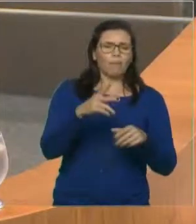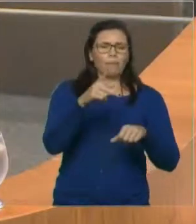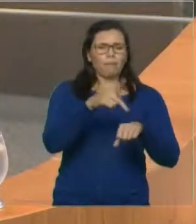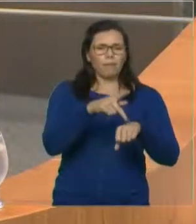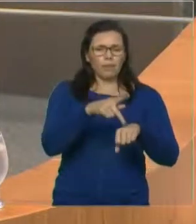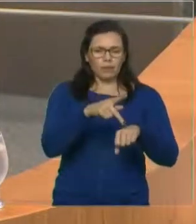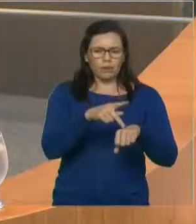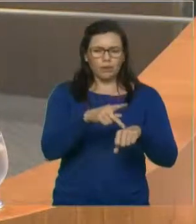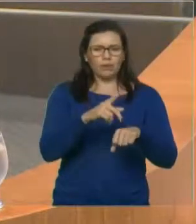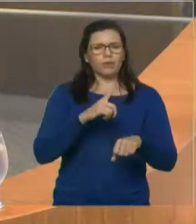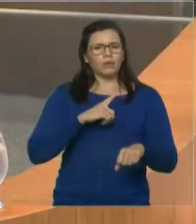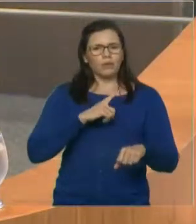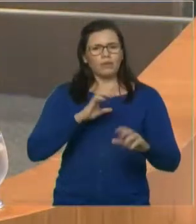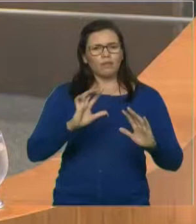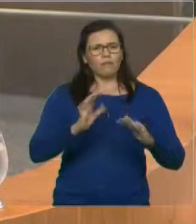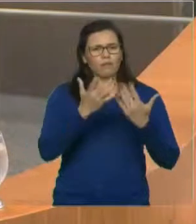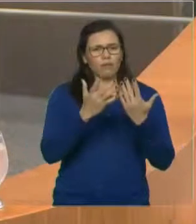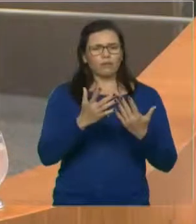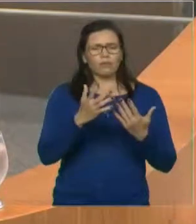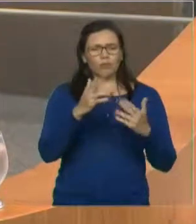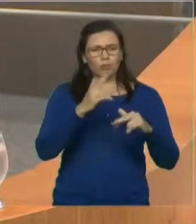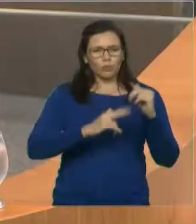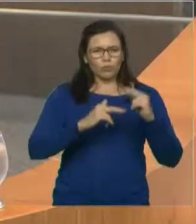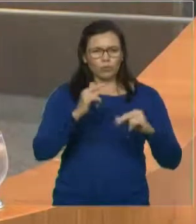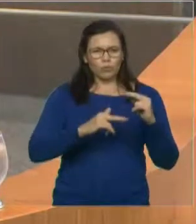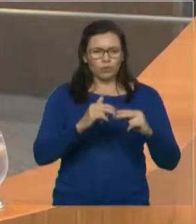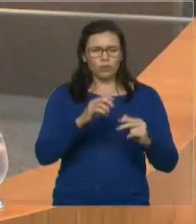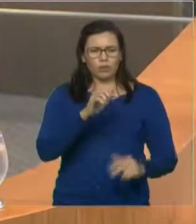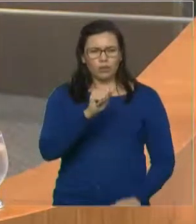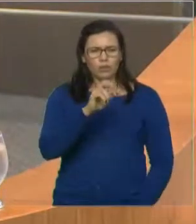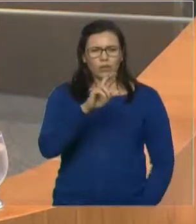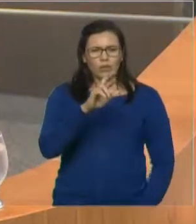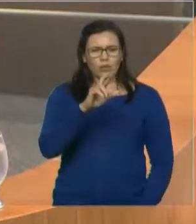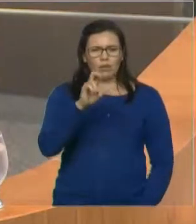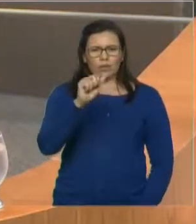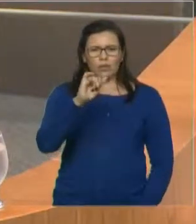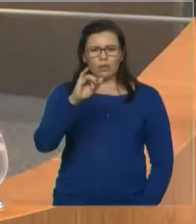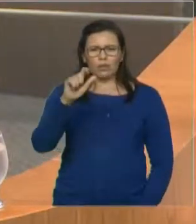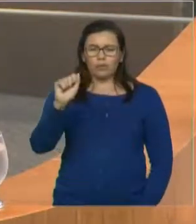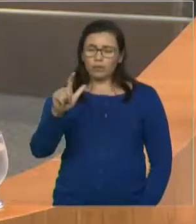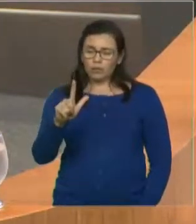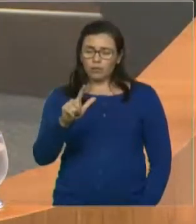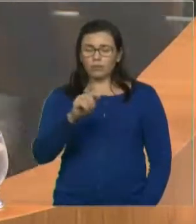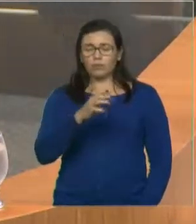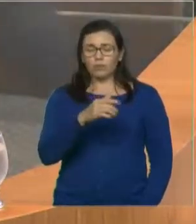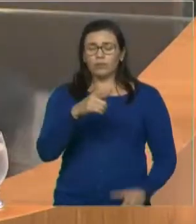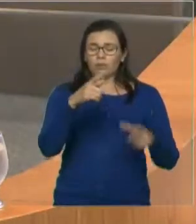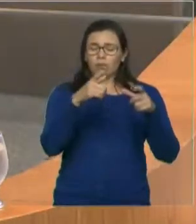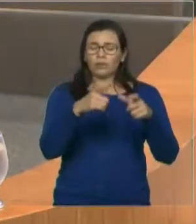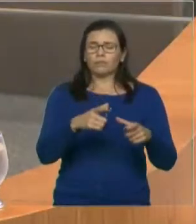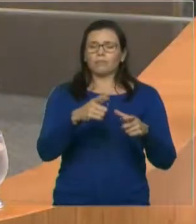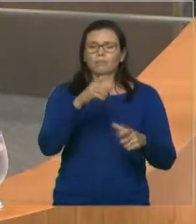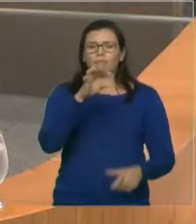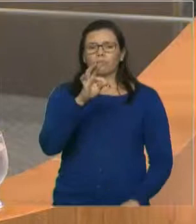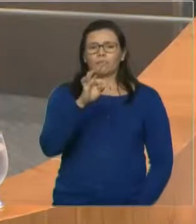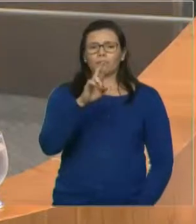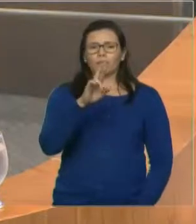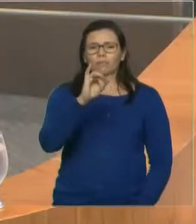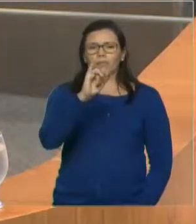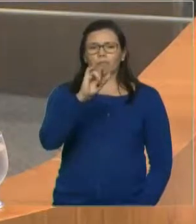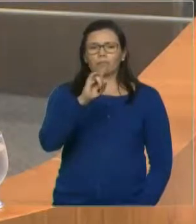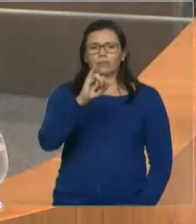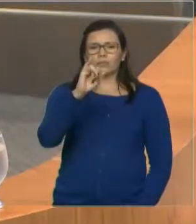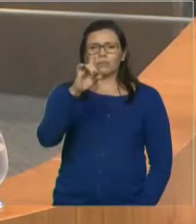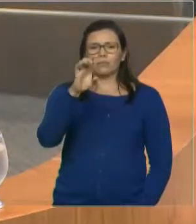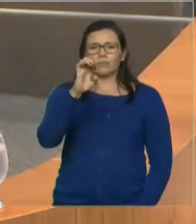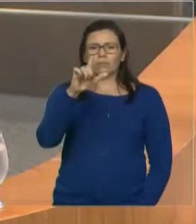eu tive em Trizidela do Vale, como agora, de Trizidela do Vale para São Luís, na segunda-feira, e eu me deparei, deputado Zito